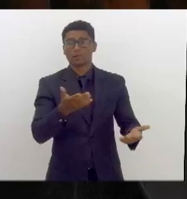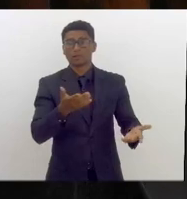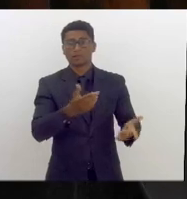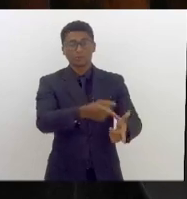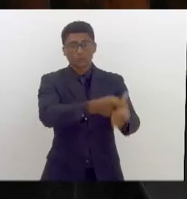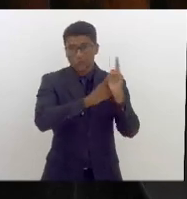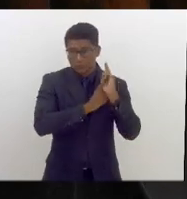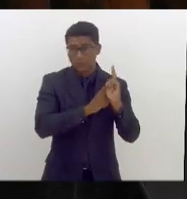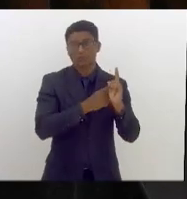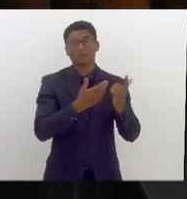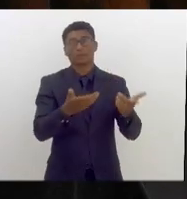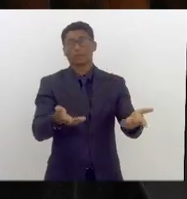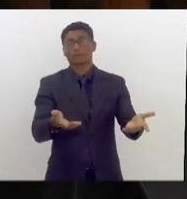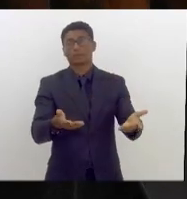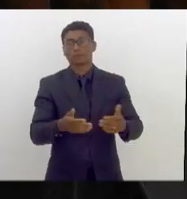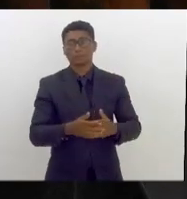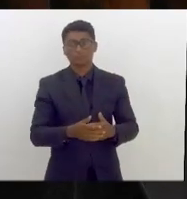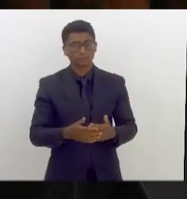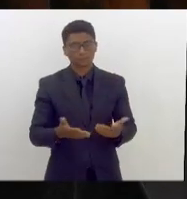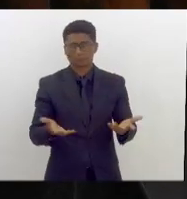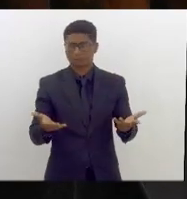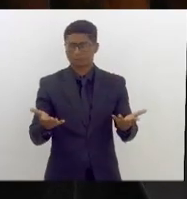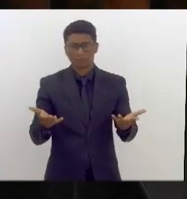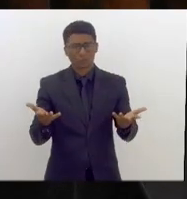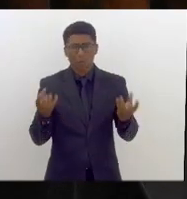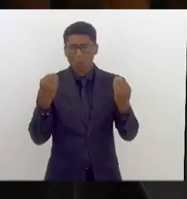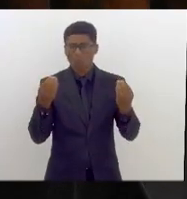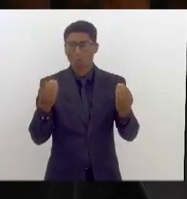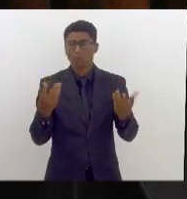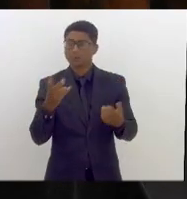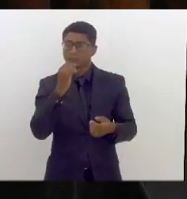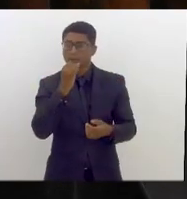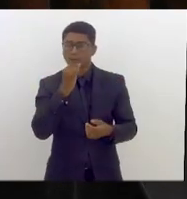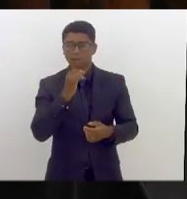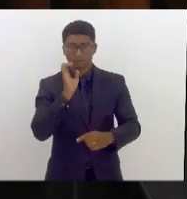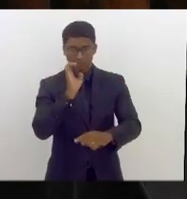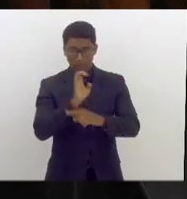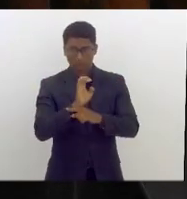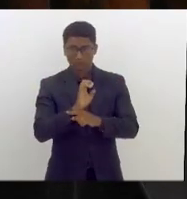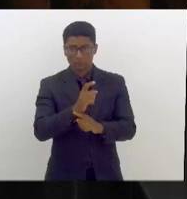a dívida pública do Estado. Olha isso aqui, é uma loucura. Se o Estado devia